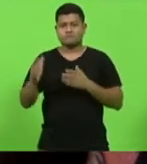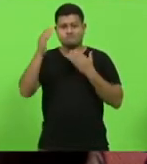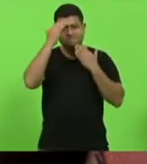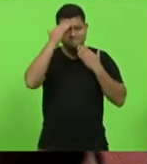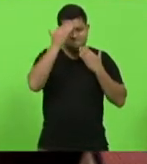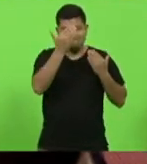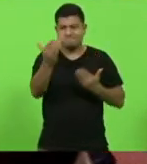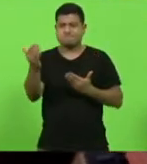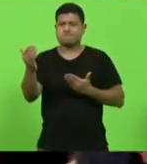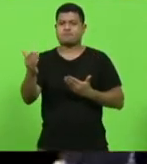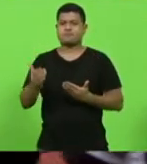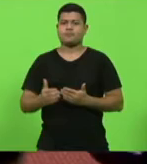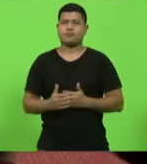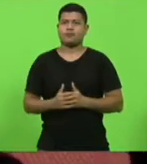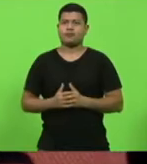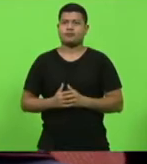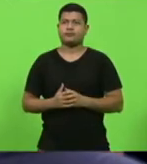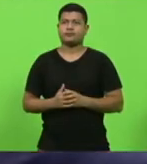obrigado